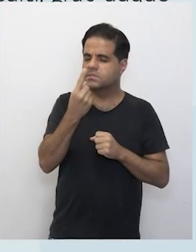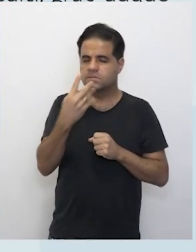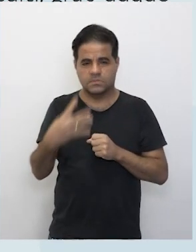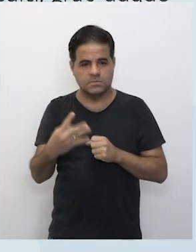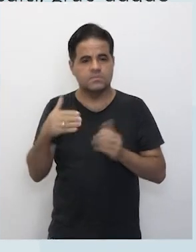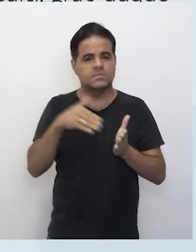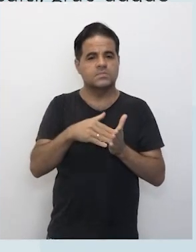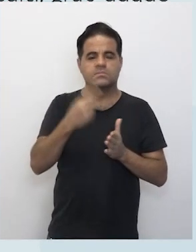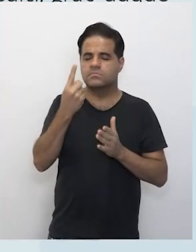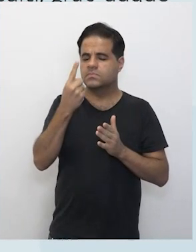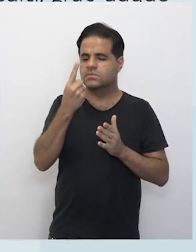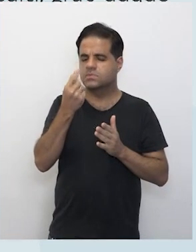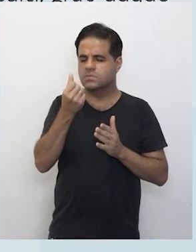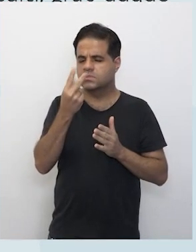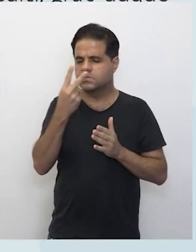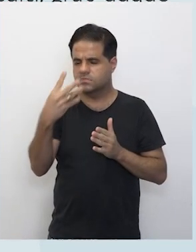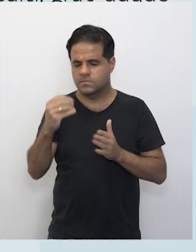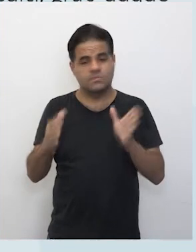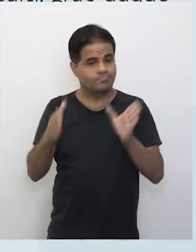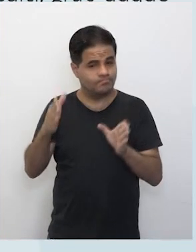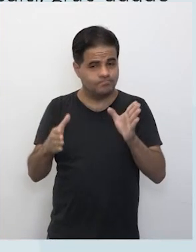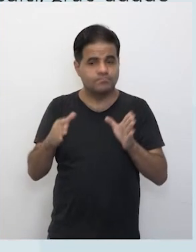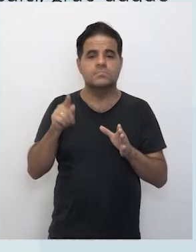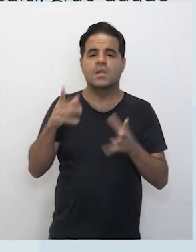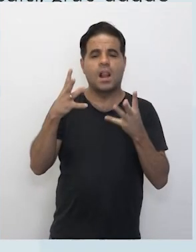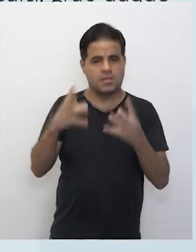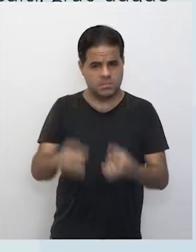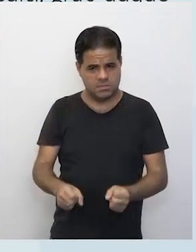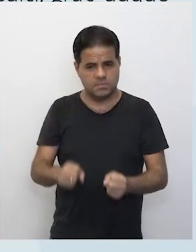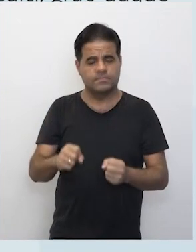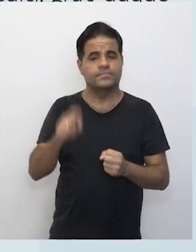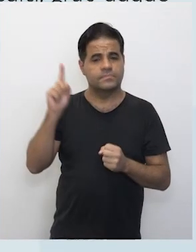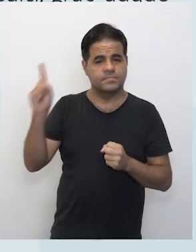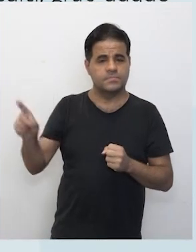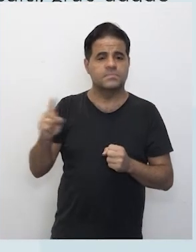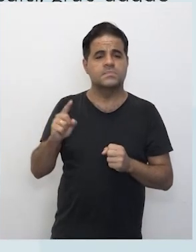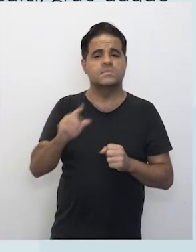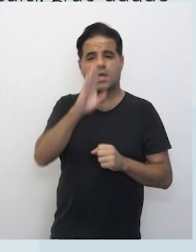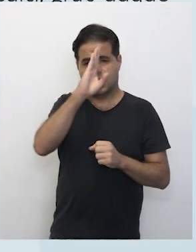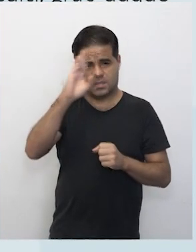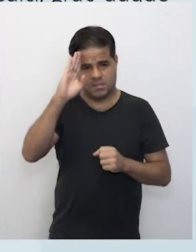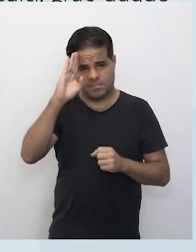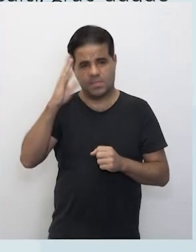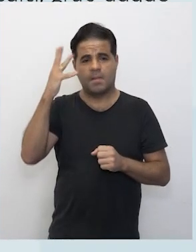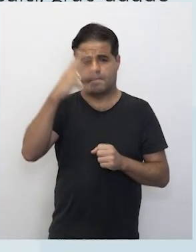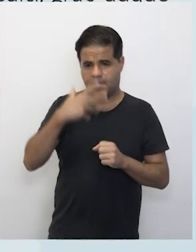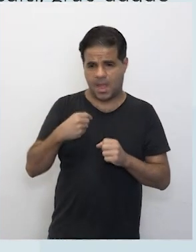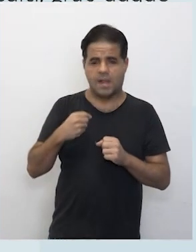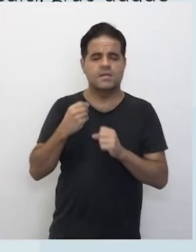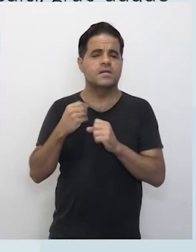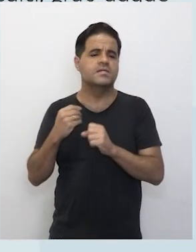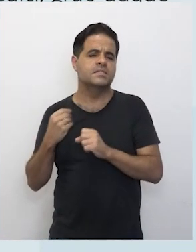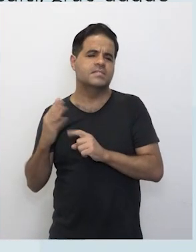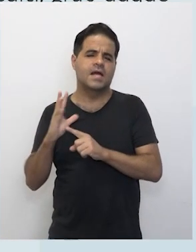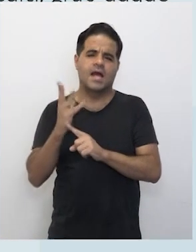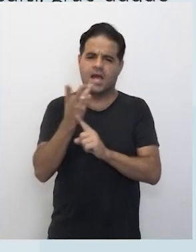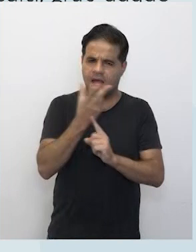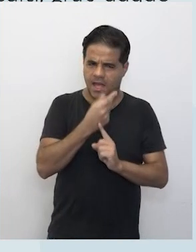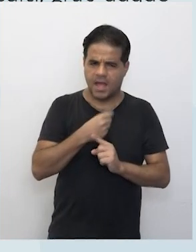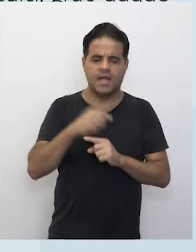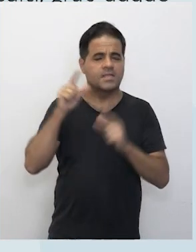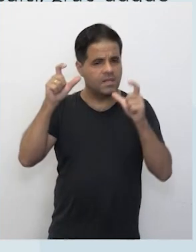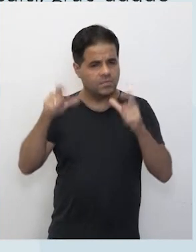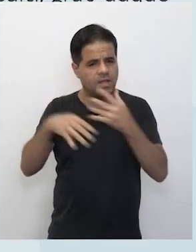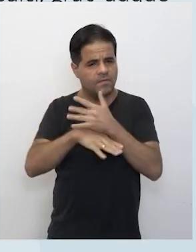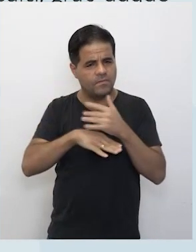e 1620. Foi nessa época que ela foi aceita na Academia de Belas Artes de Florença, como eu falei para vocês. Ela começou a ter um